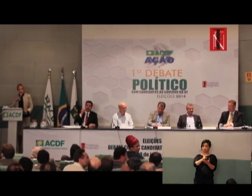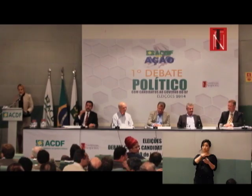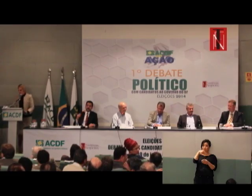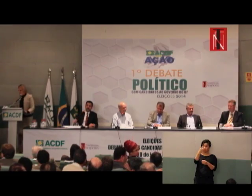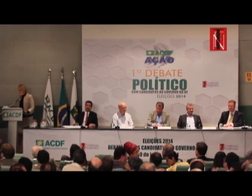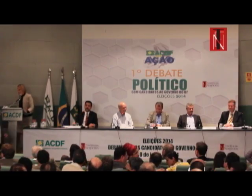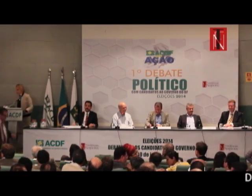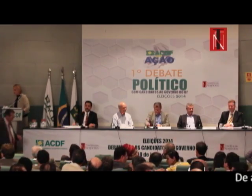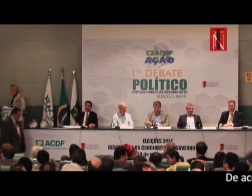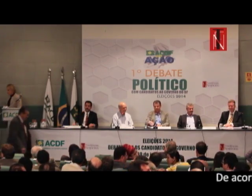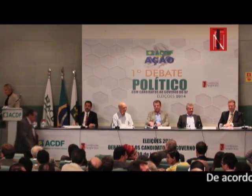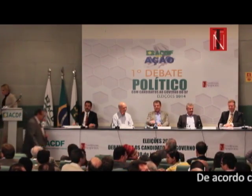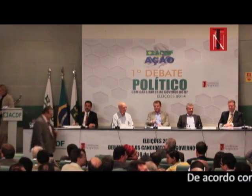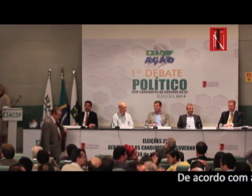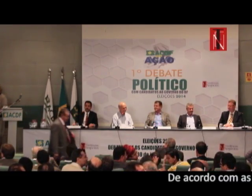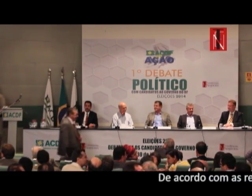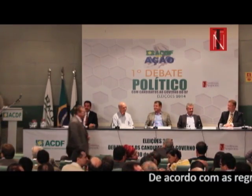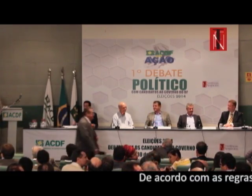minuto.